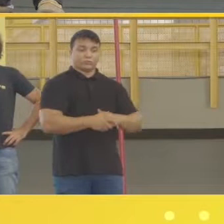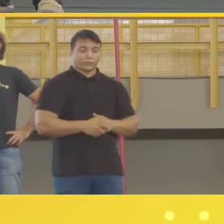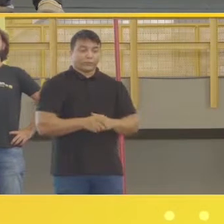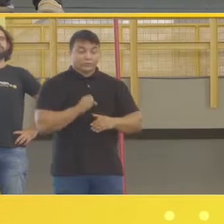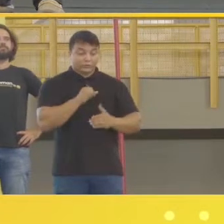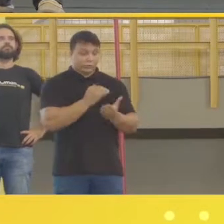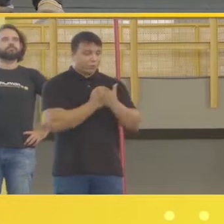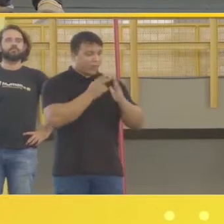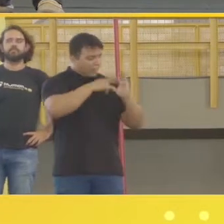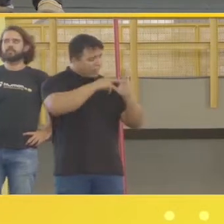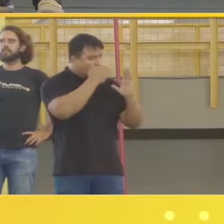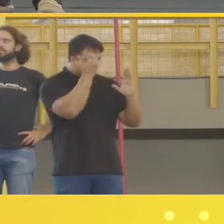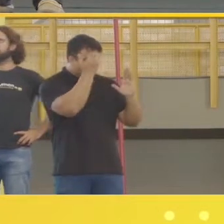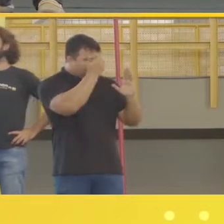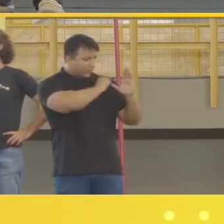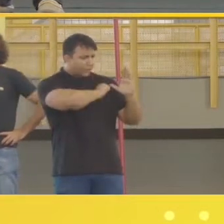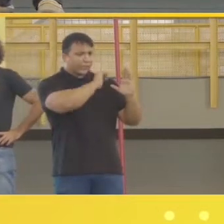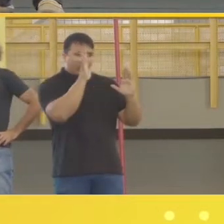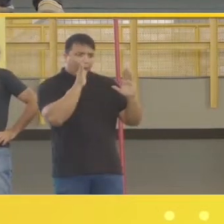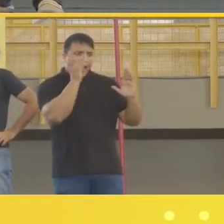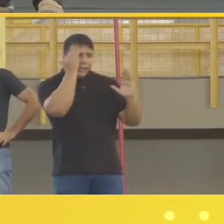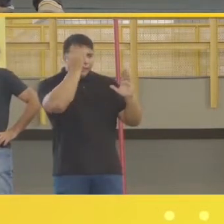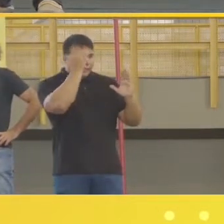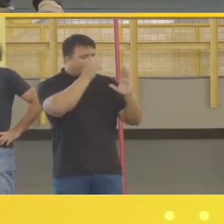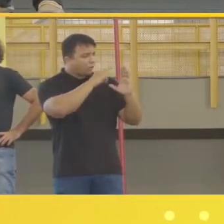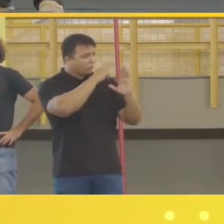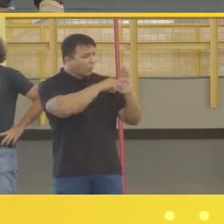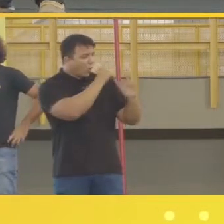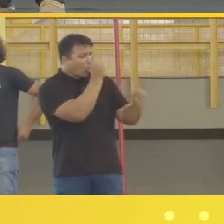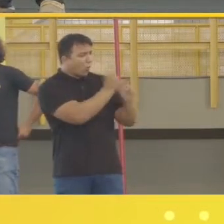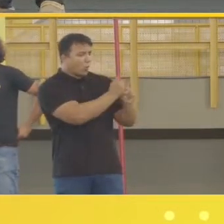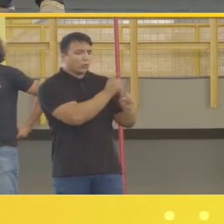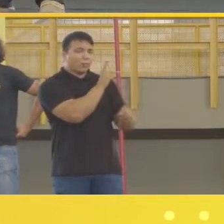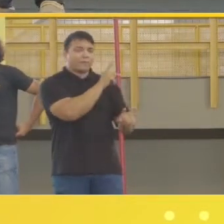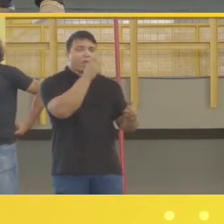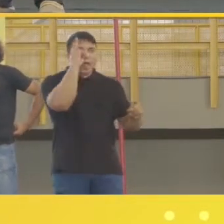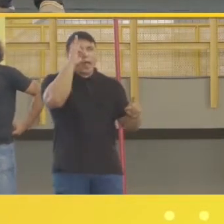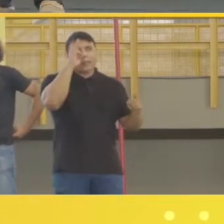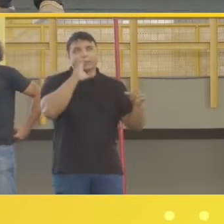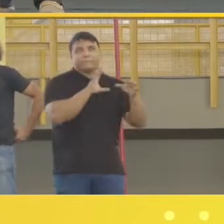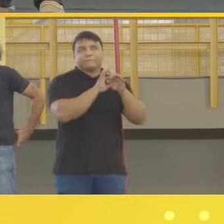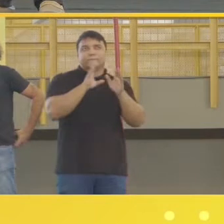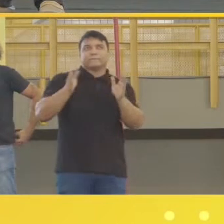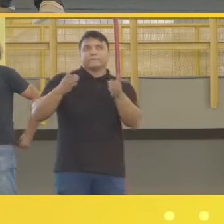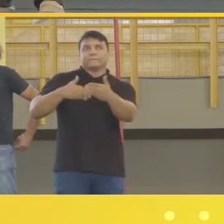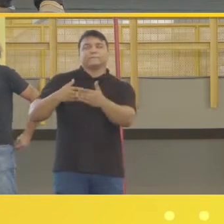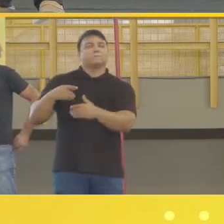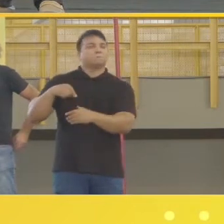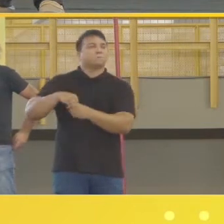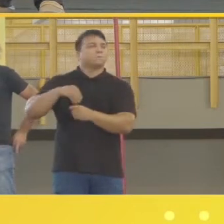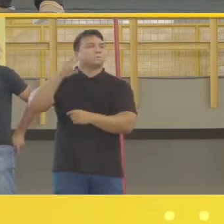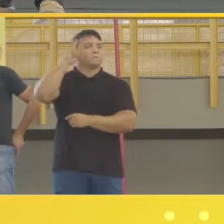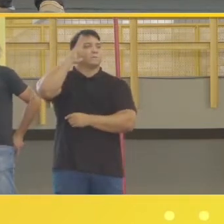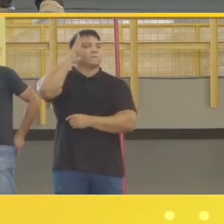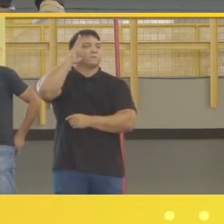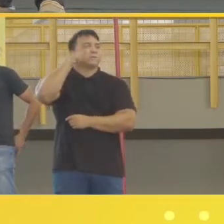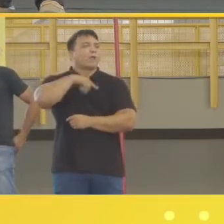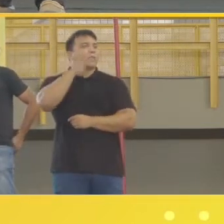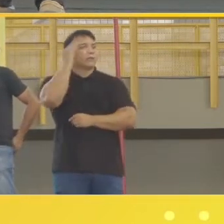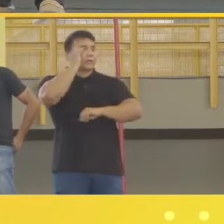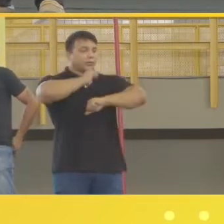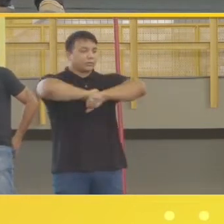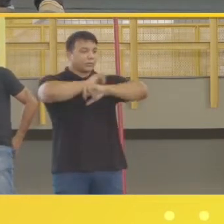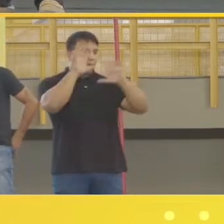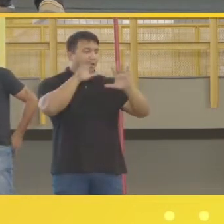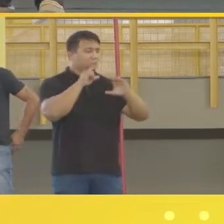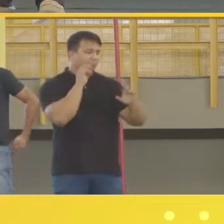Começou a ler, está entendendo. Começou a ler. Identificou o que o professor falou em sala de aula. Está compreensível?